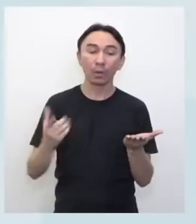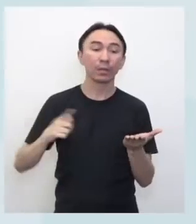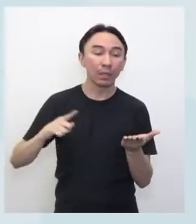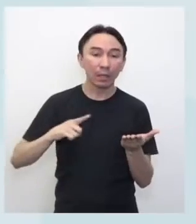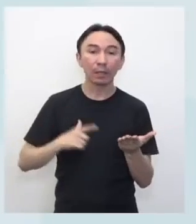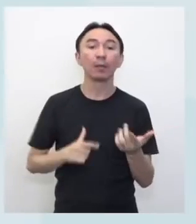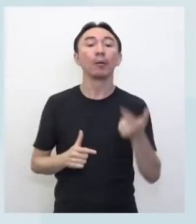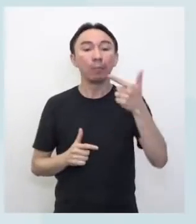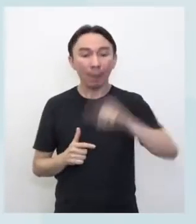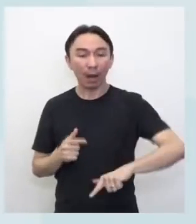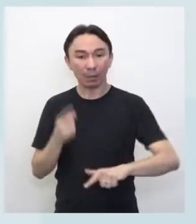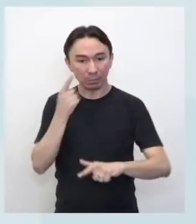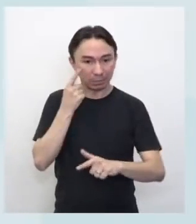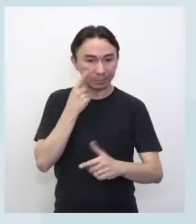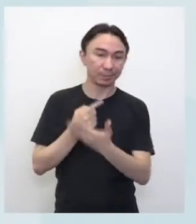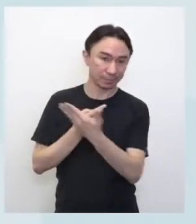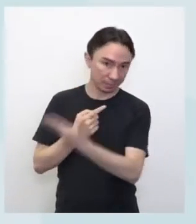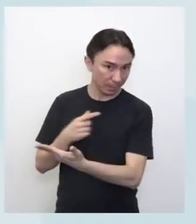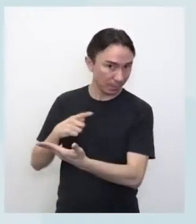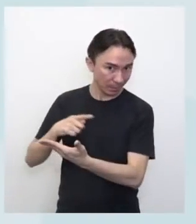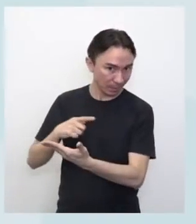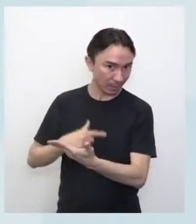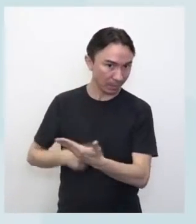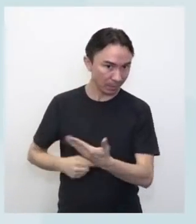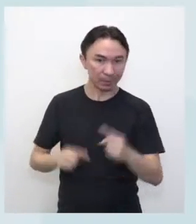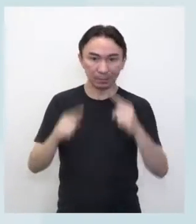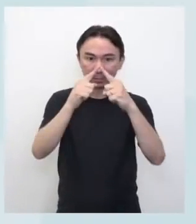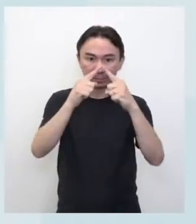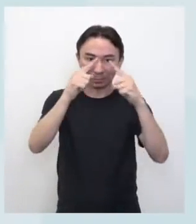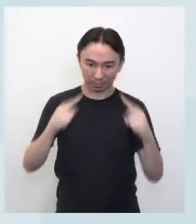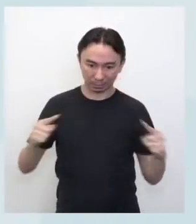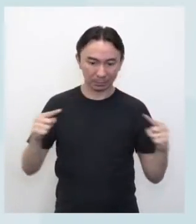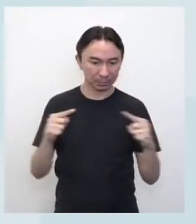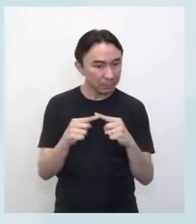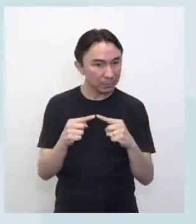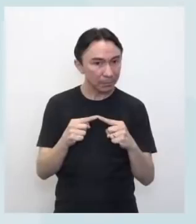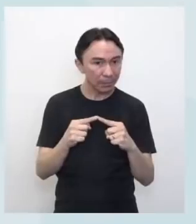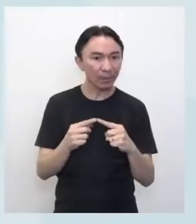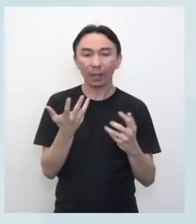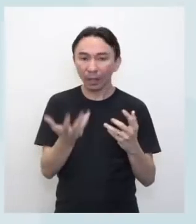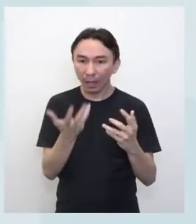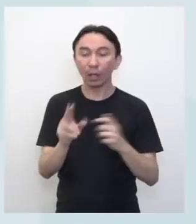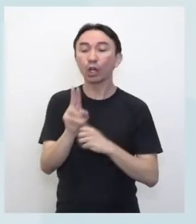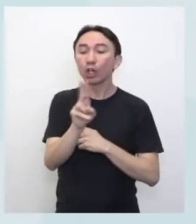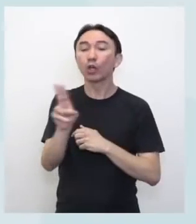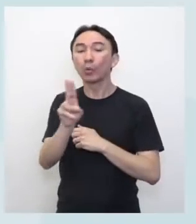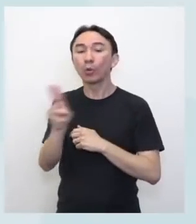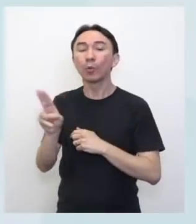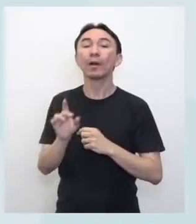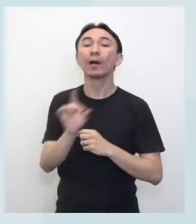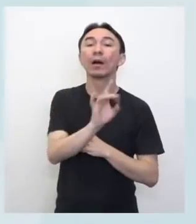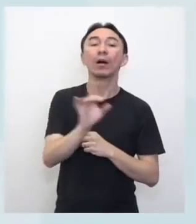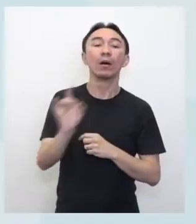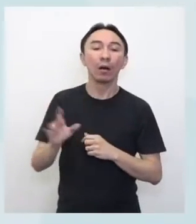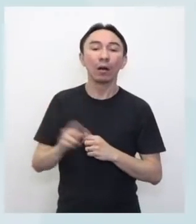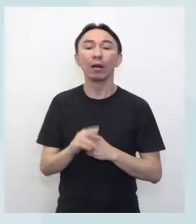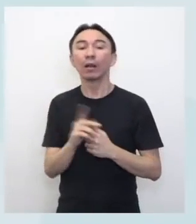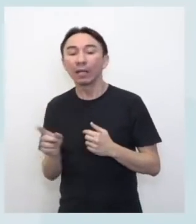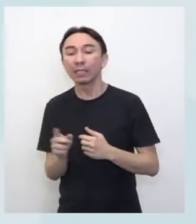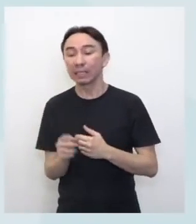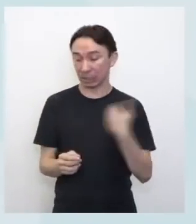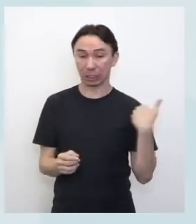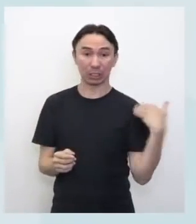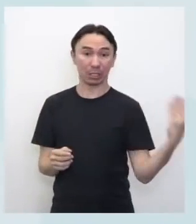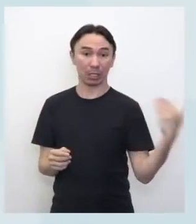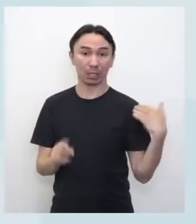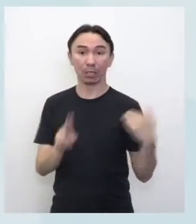outras planificações de pirâmides. Eu quero saber o nome de cada uma delas. Como chama essa pirâmide da